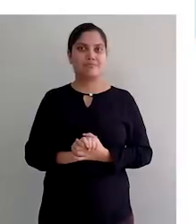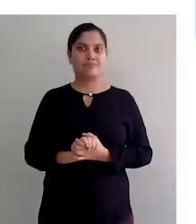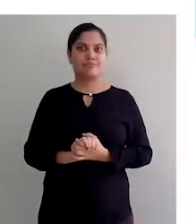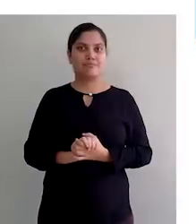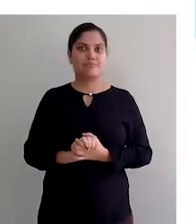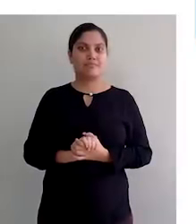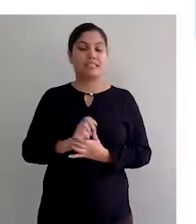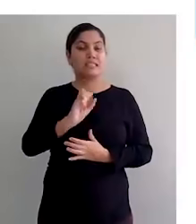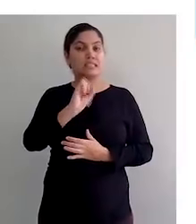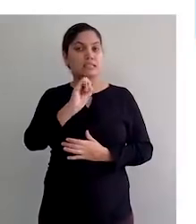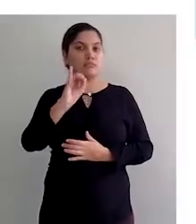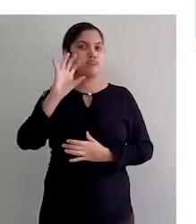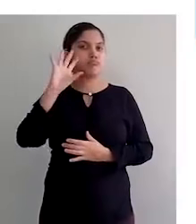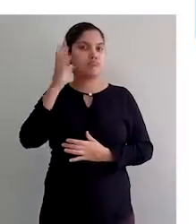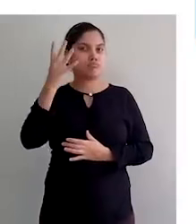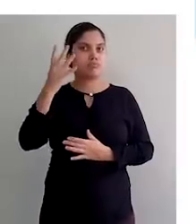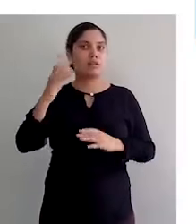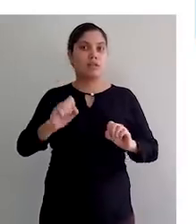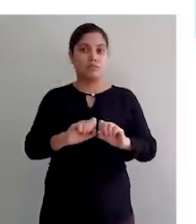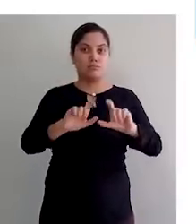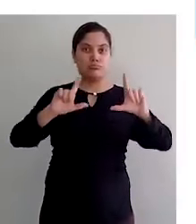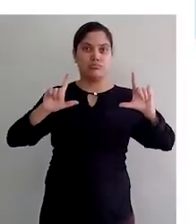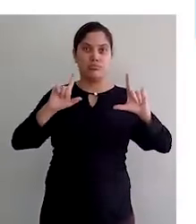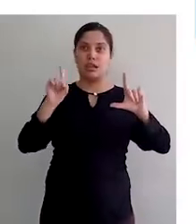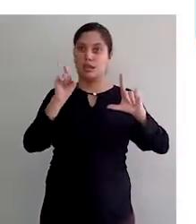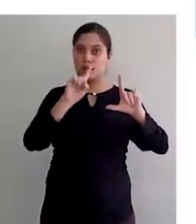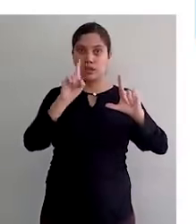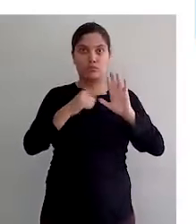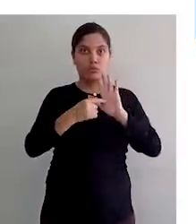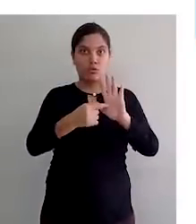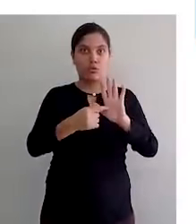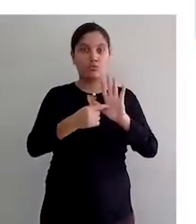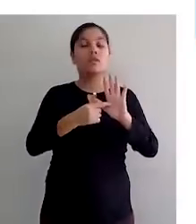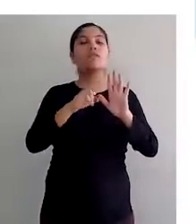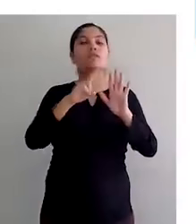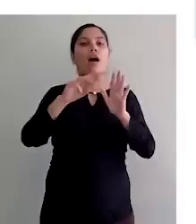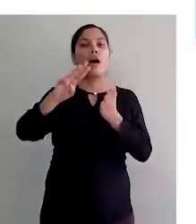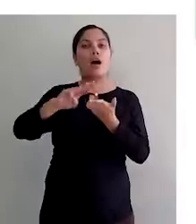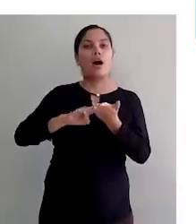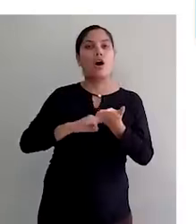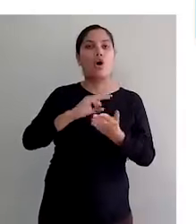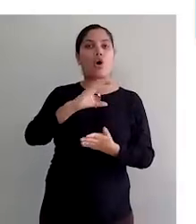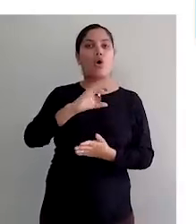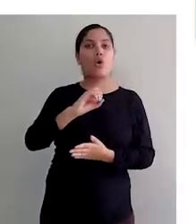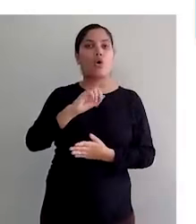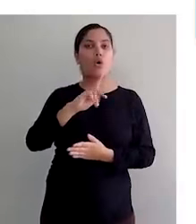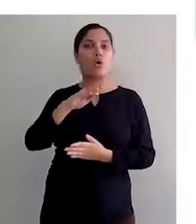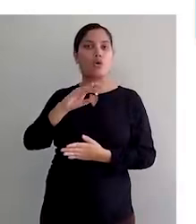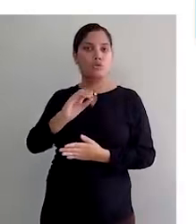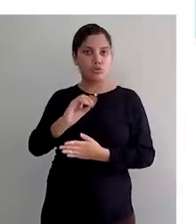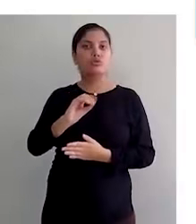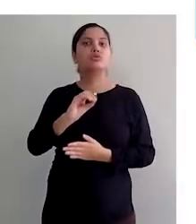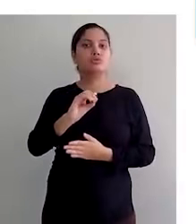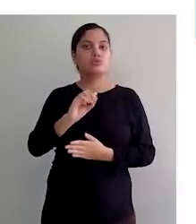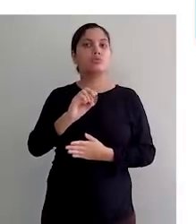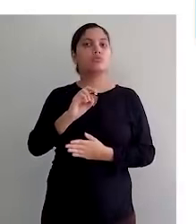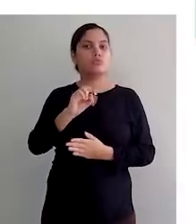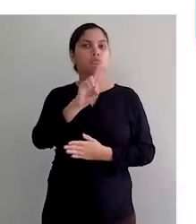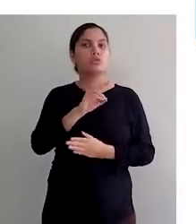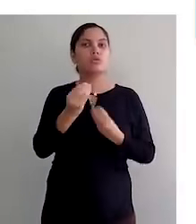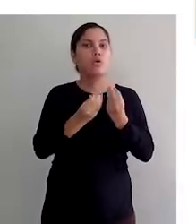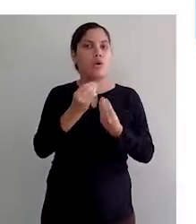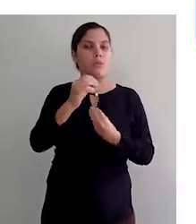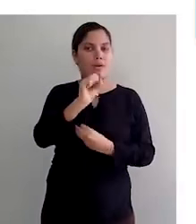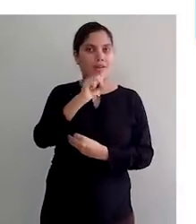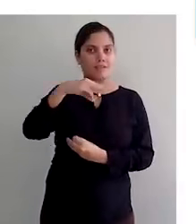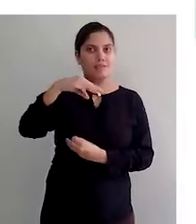Caso a tela das imagens não apareça, você receberá um código de 6 números via SMS no